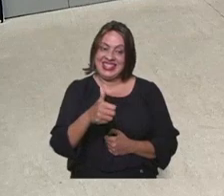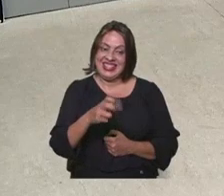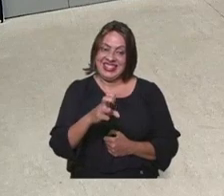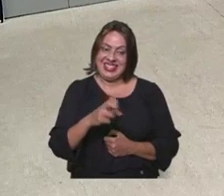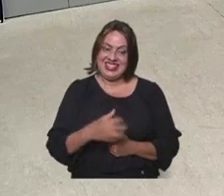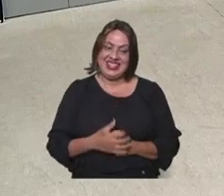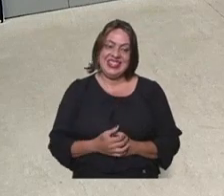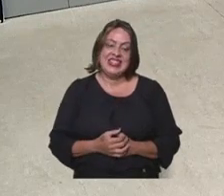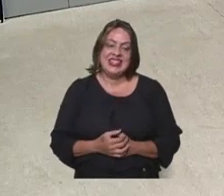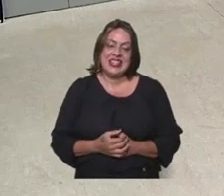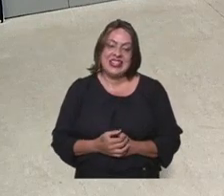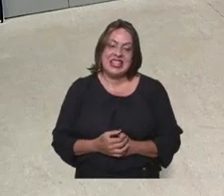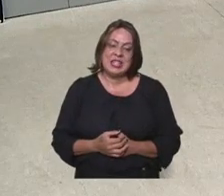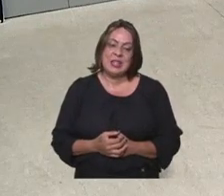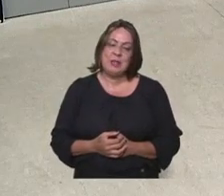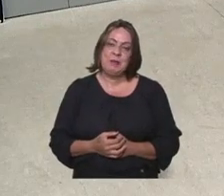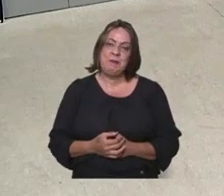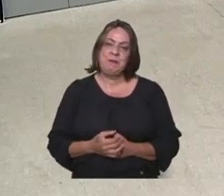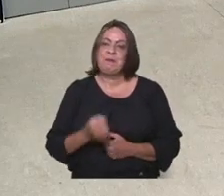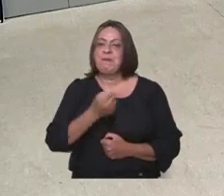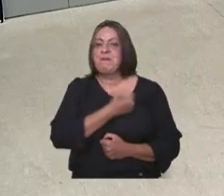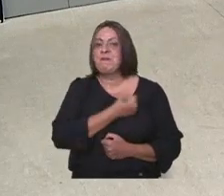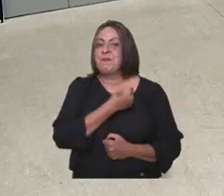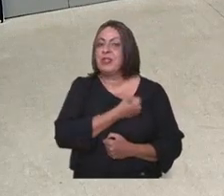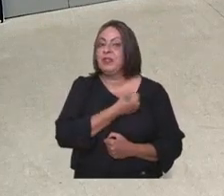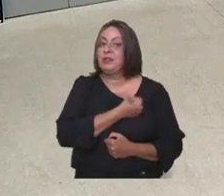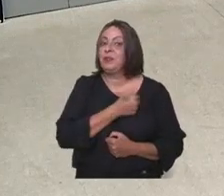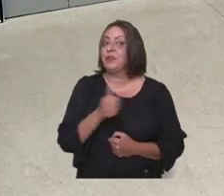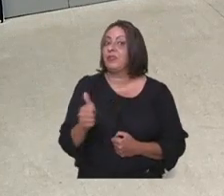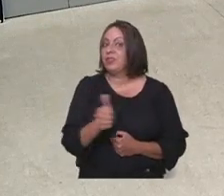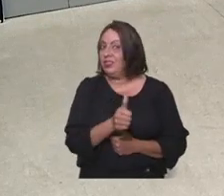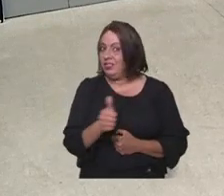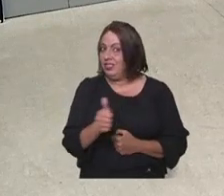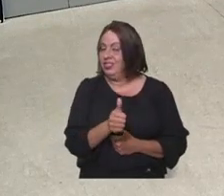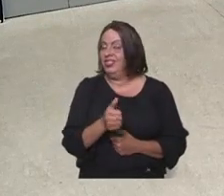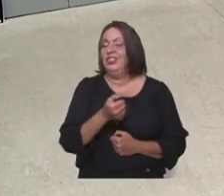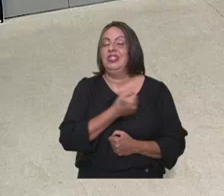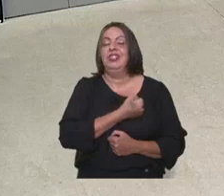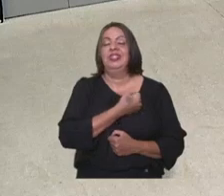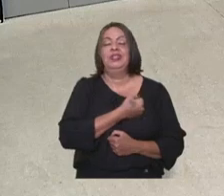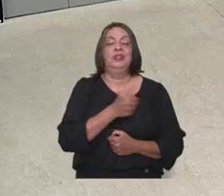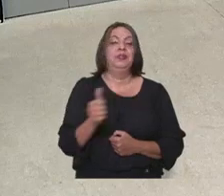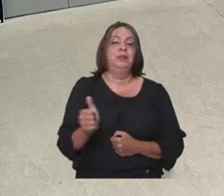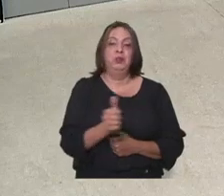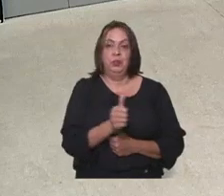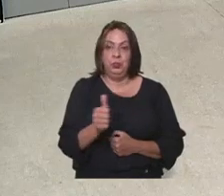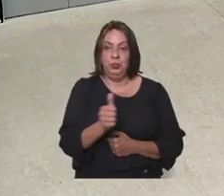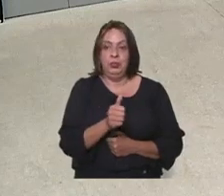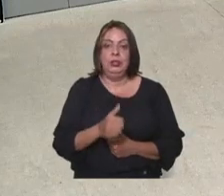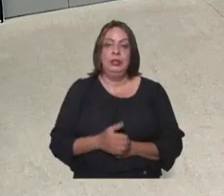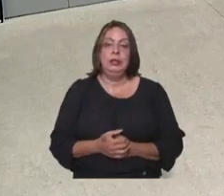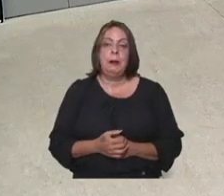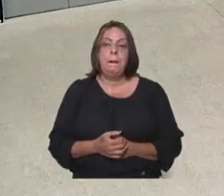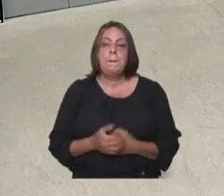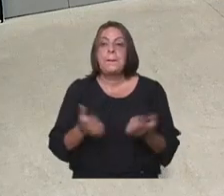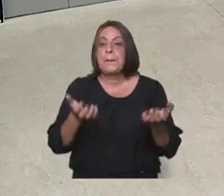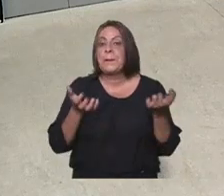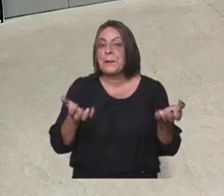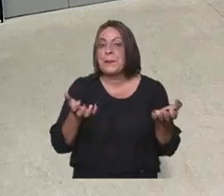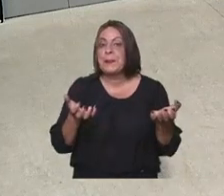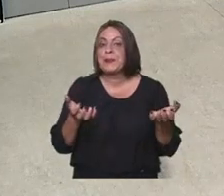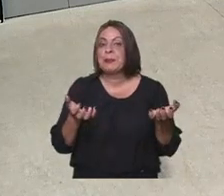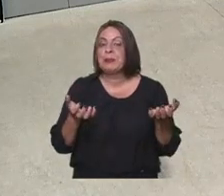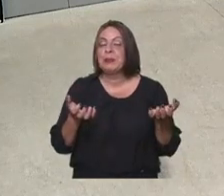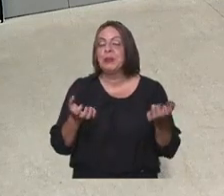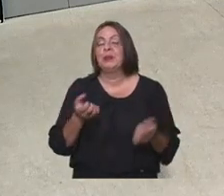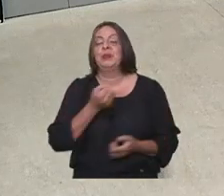15. Número 15. Vamos com o número 11 também. Número 11. Quem quer o número 11? Pode